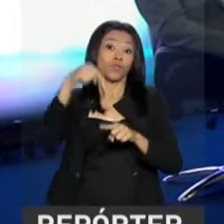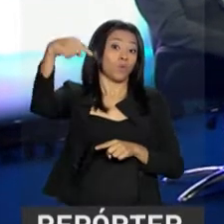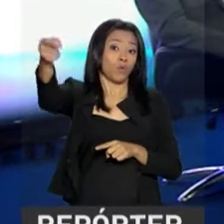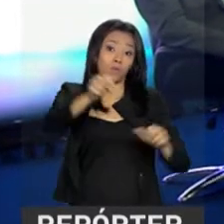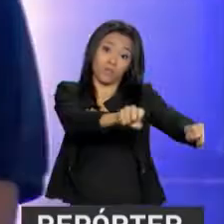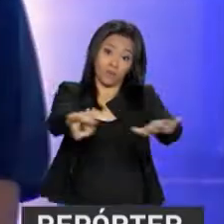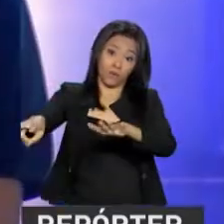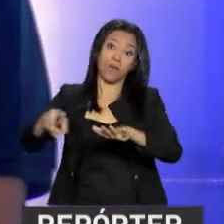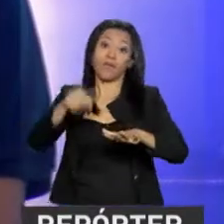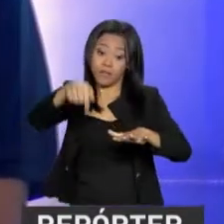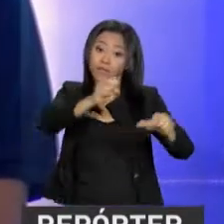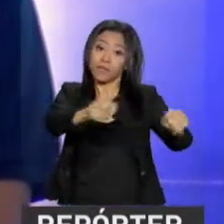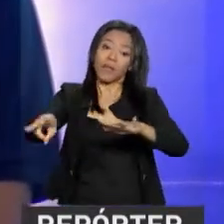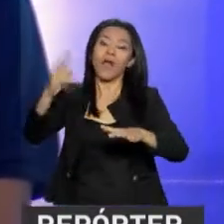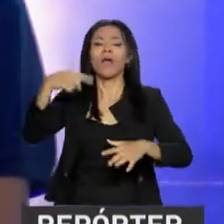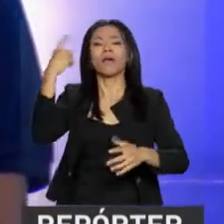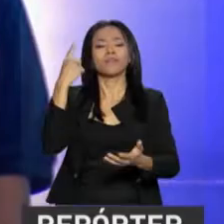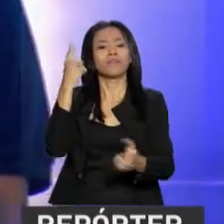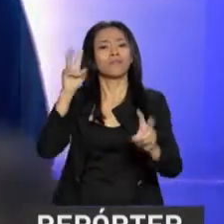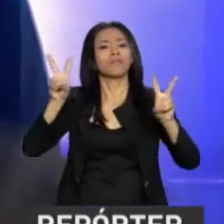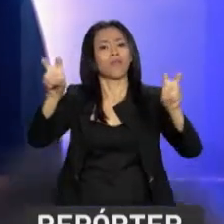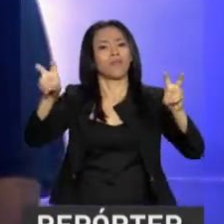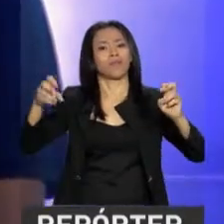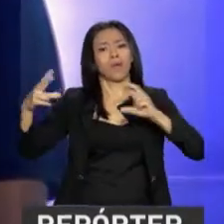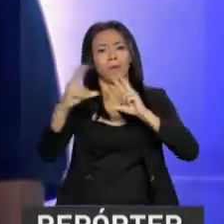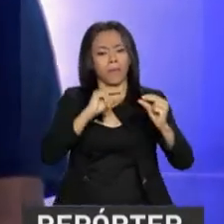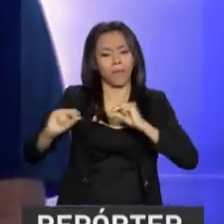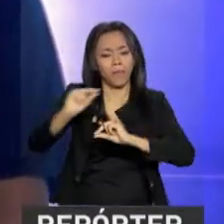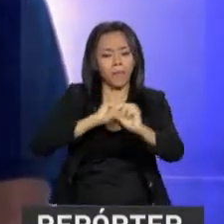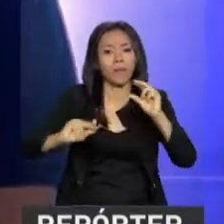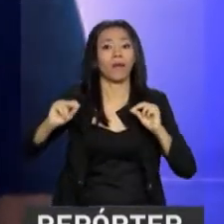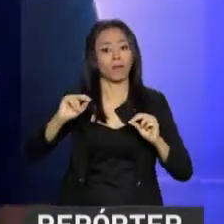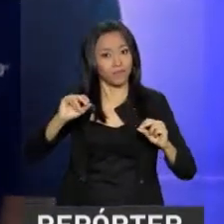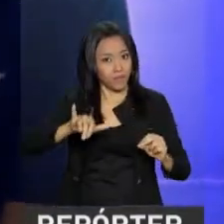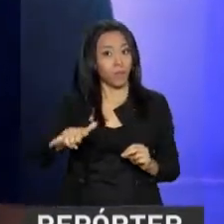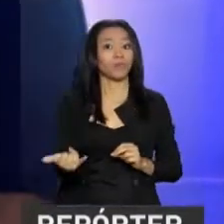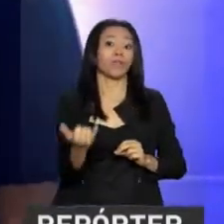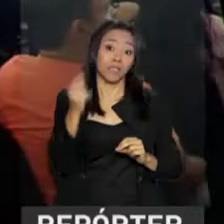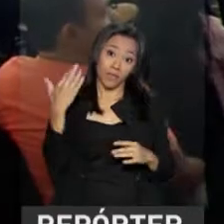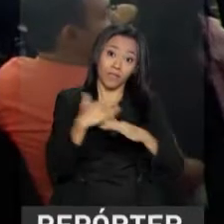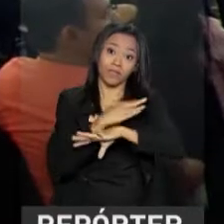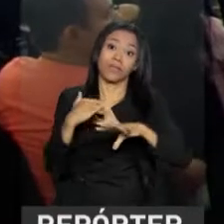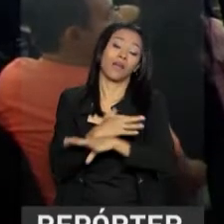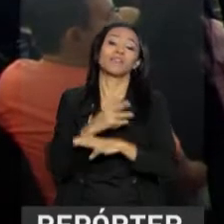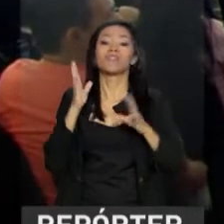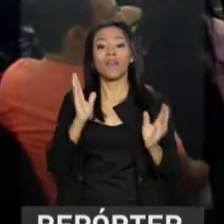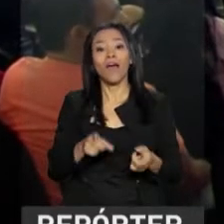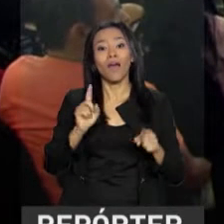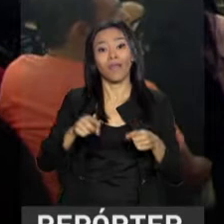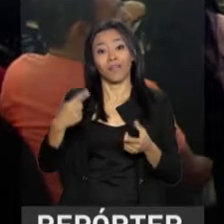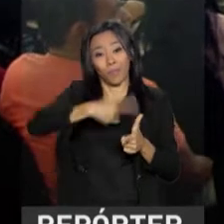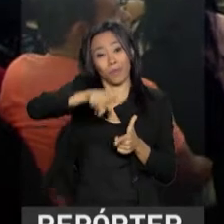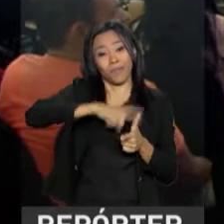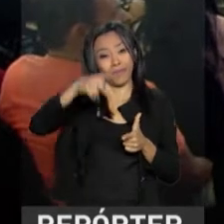assuntos discutidos na capital federal tema oportuno para o momento já que a cidade está saindo de uma das maiores crises